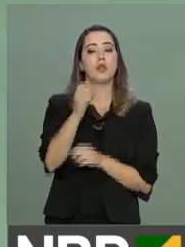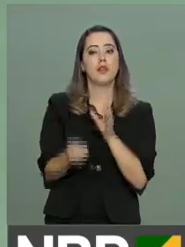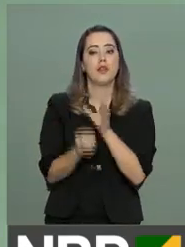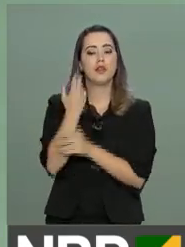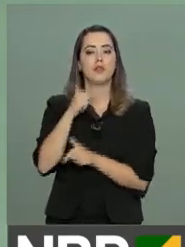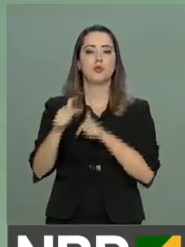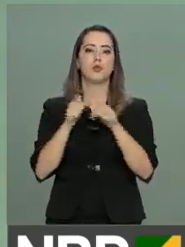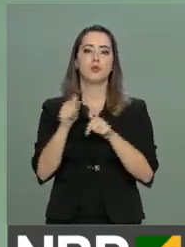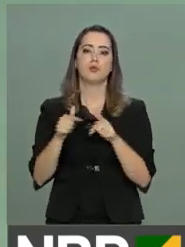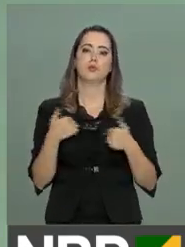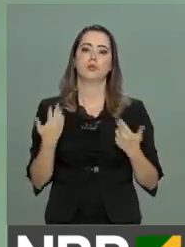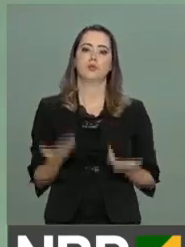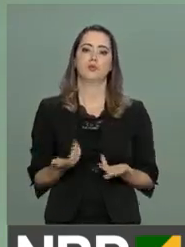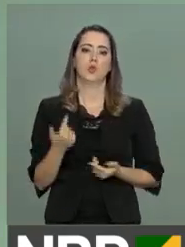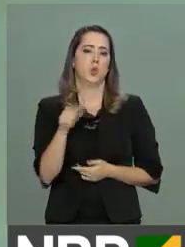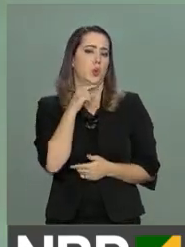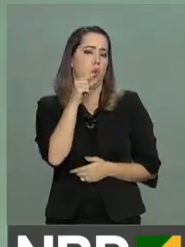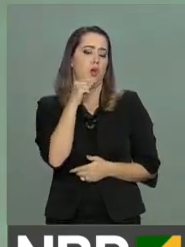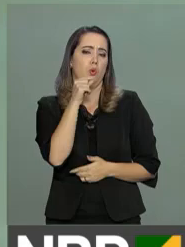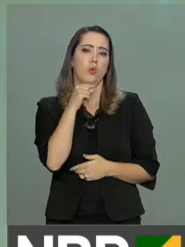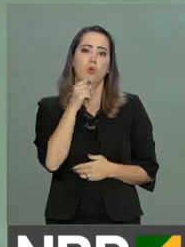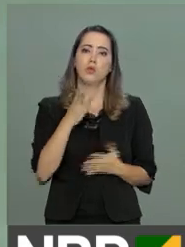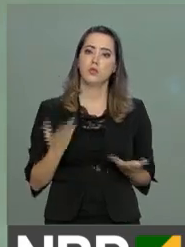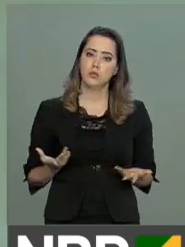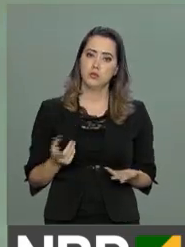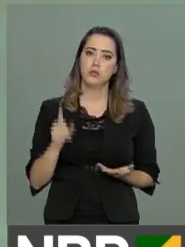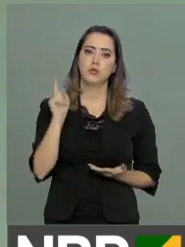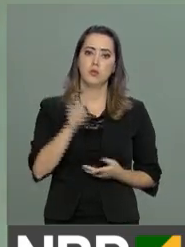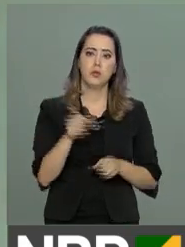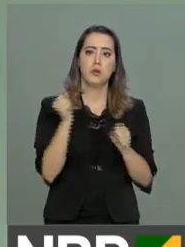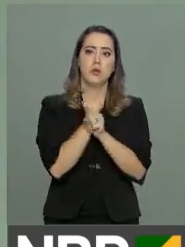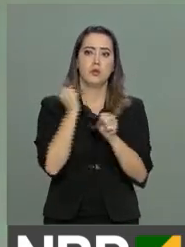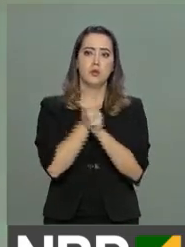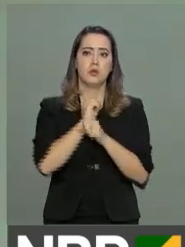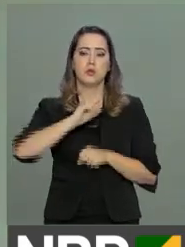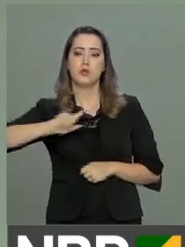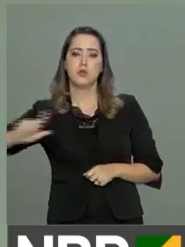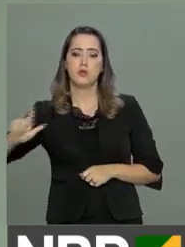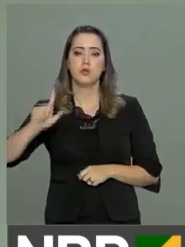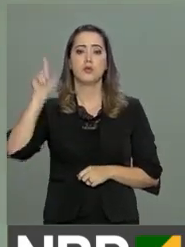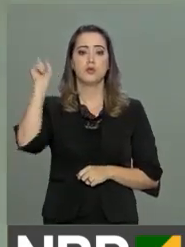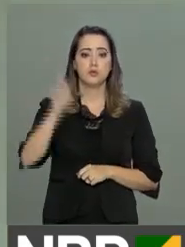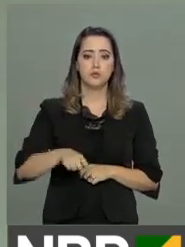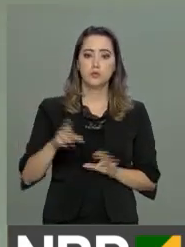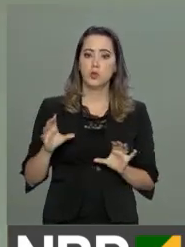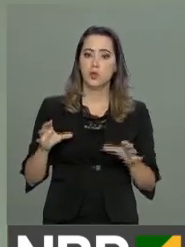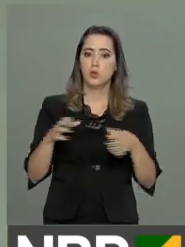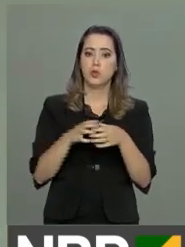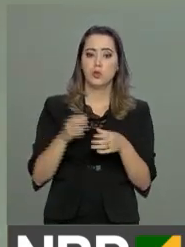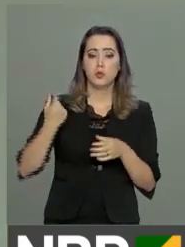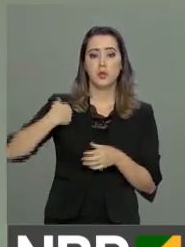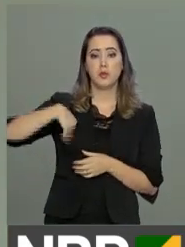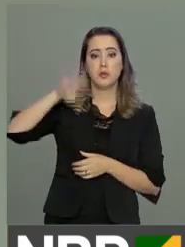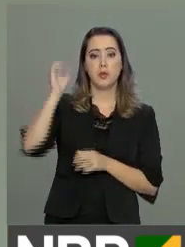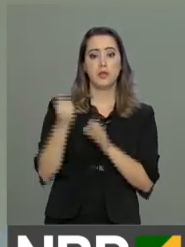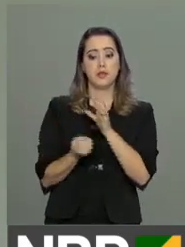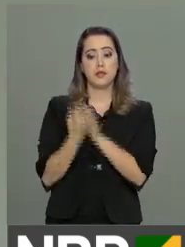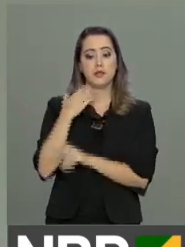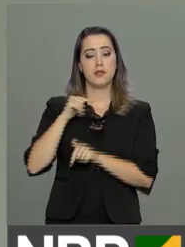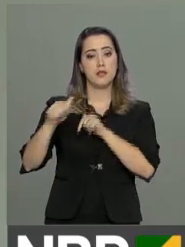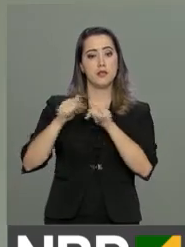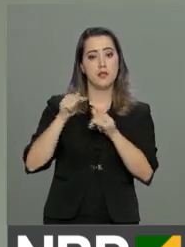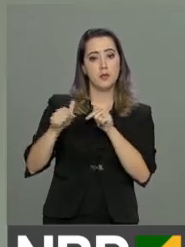de empregos. Sem dúvida nenhuma, a construção civil é o setor que mais